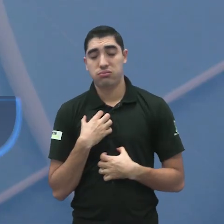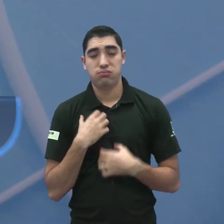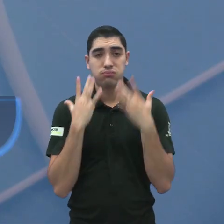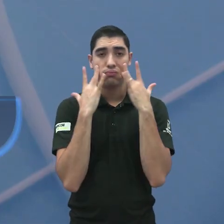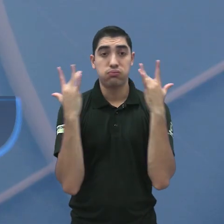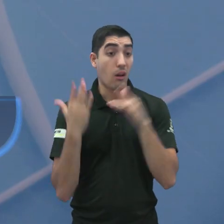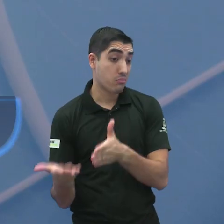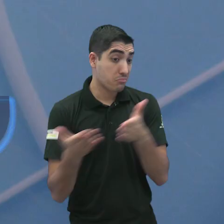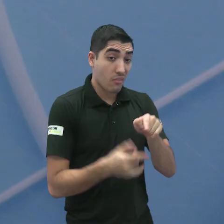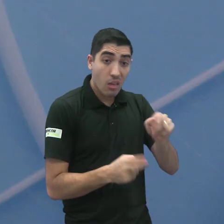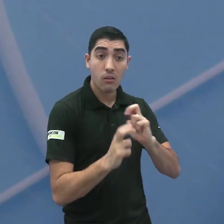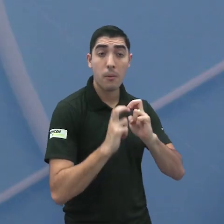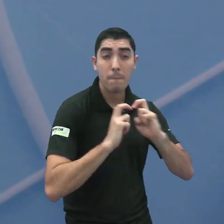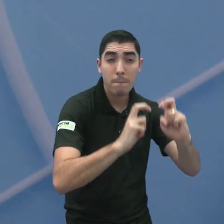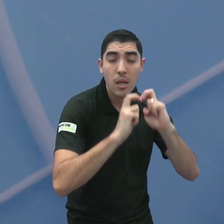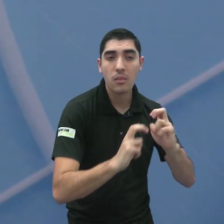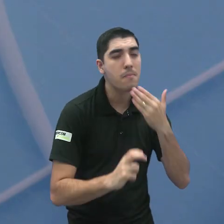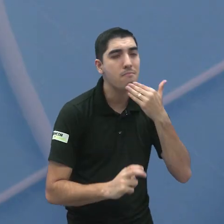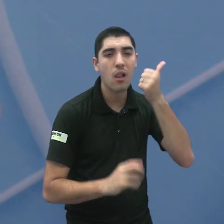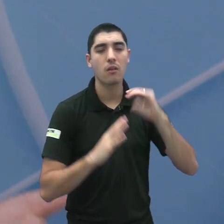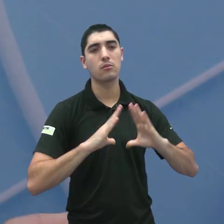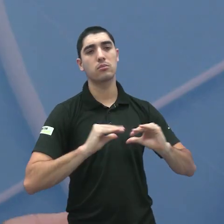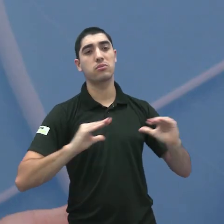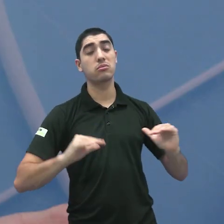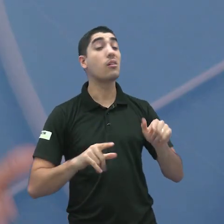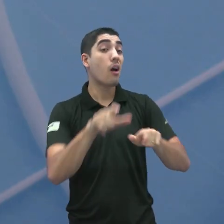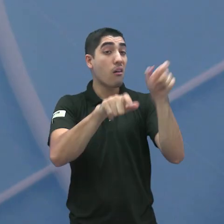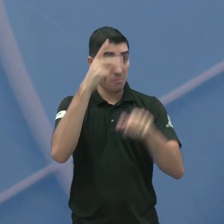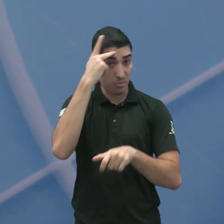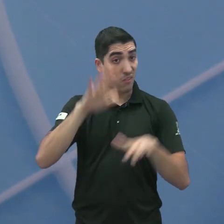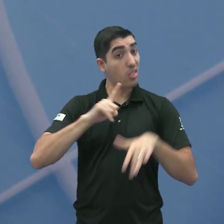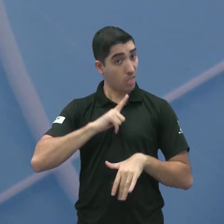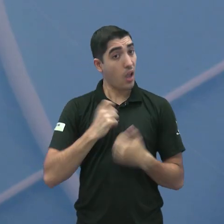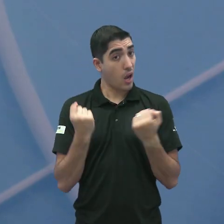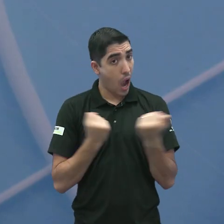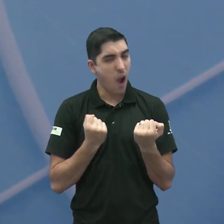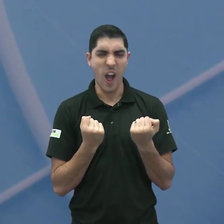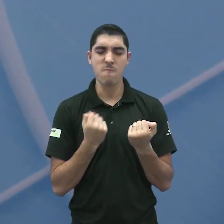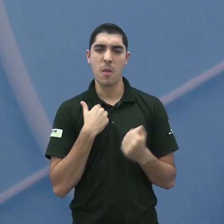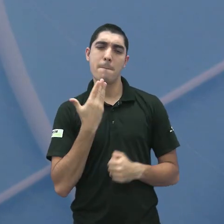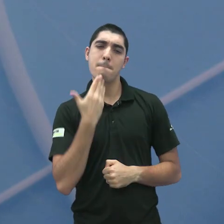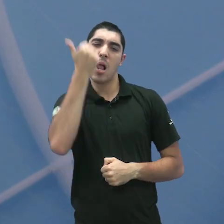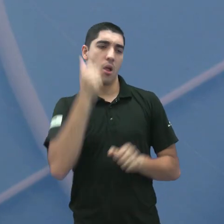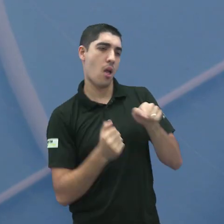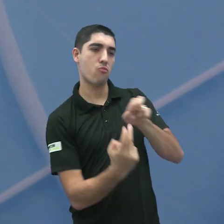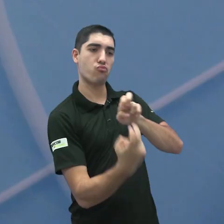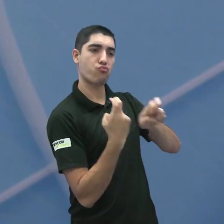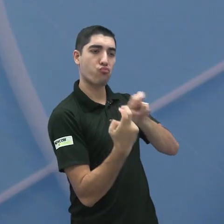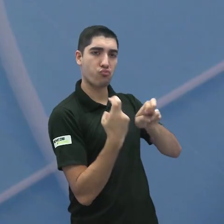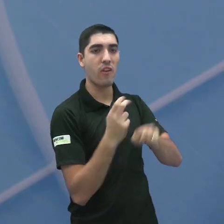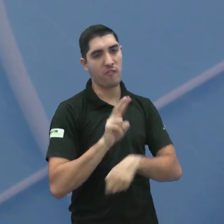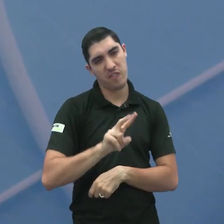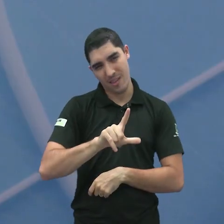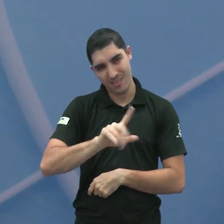quem utiliza o metrô. Eu acredito que até quem tem o seu carro vai passar a utilizar o transporte público se ele for um